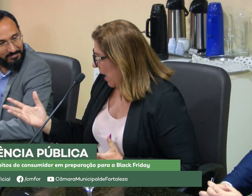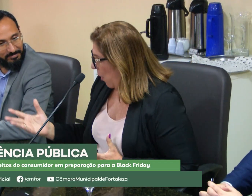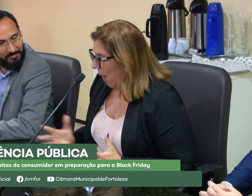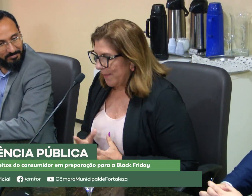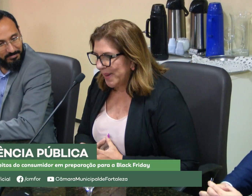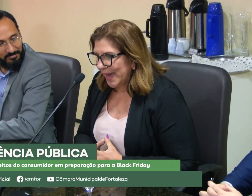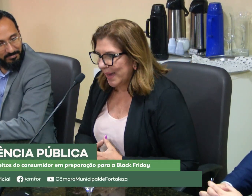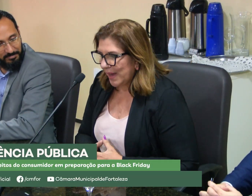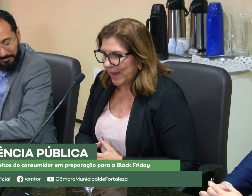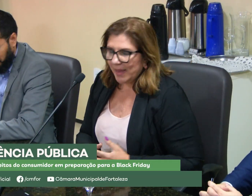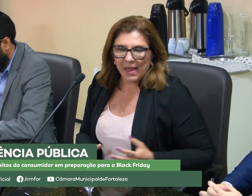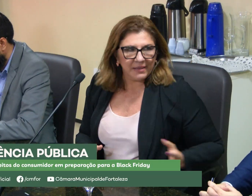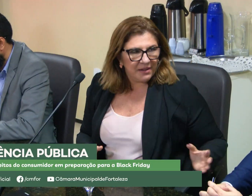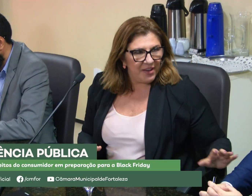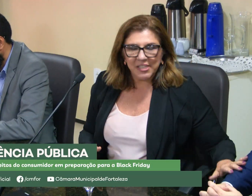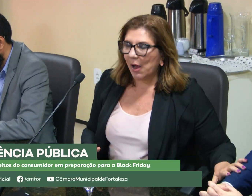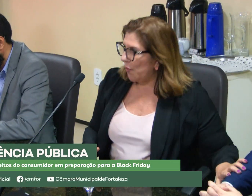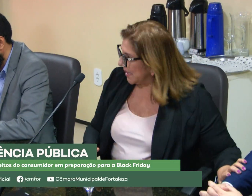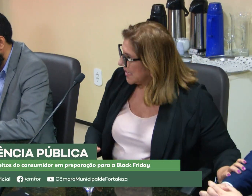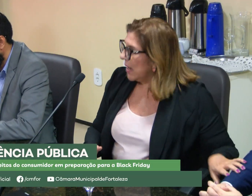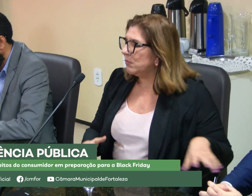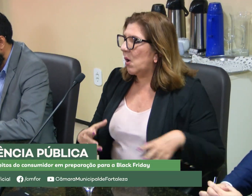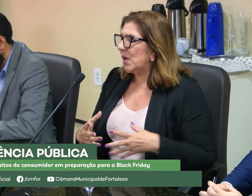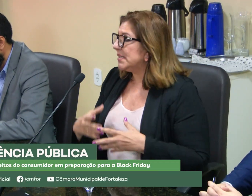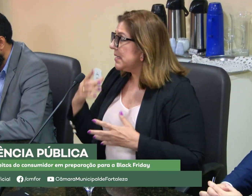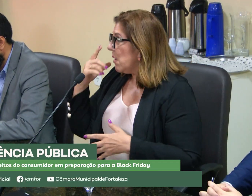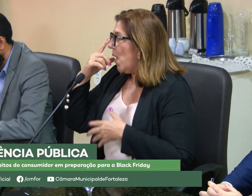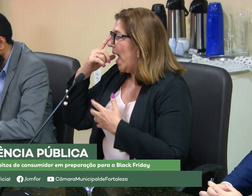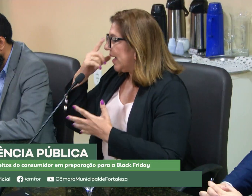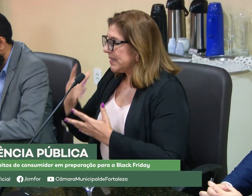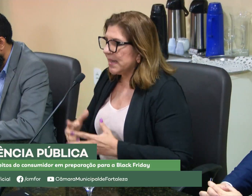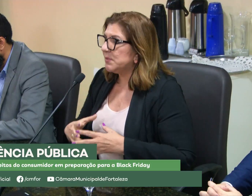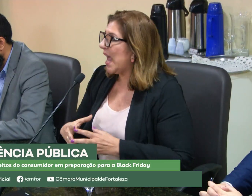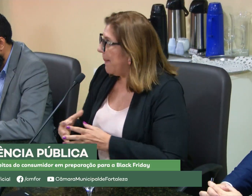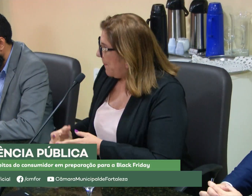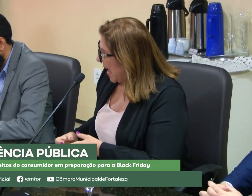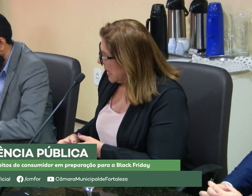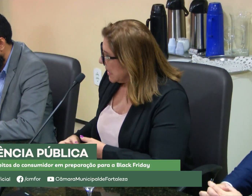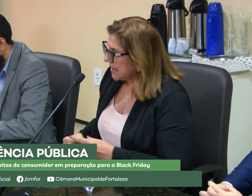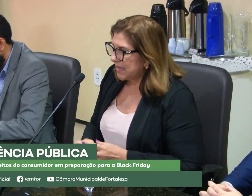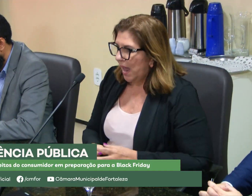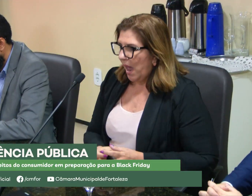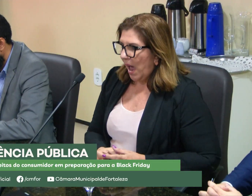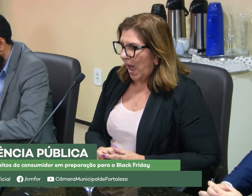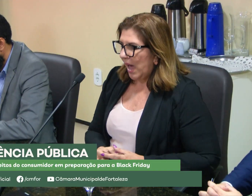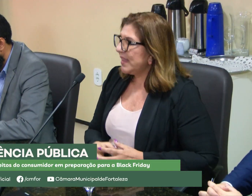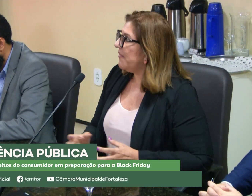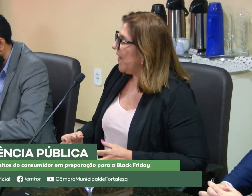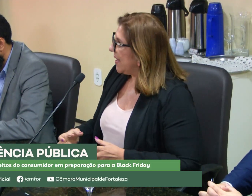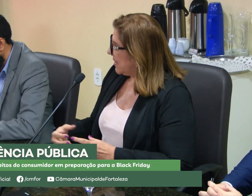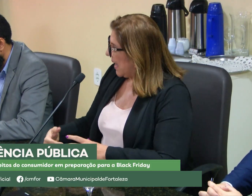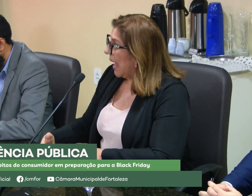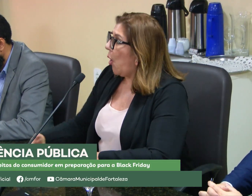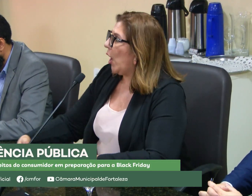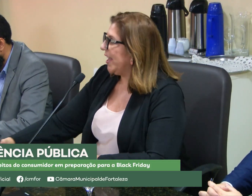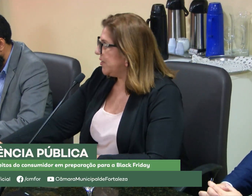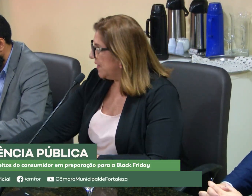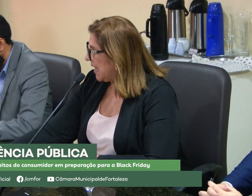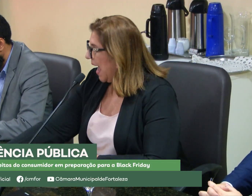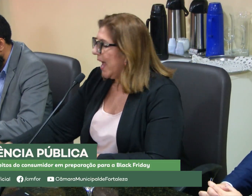Nós da OAB, da comissão, nós não realizamos apenas a defesa